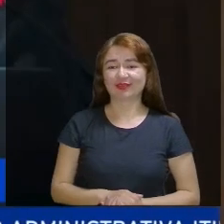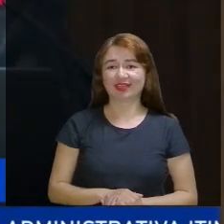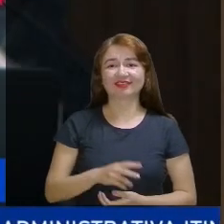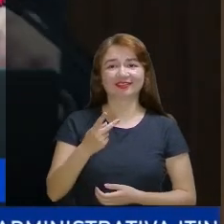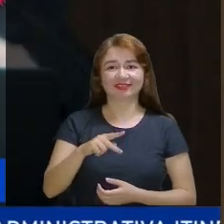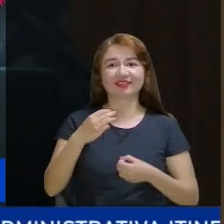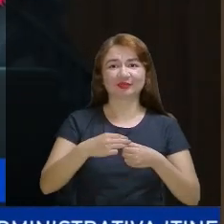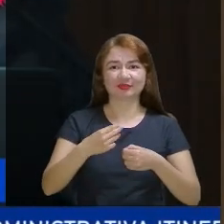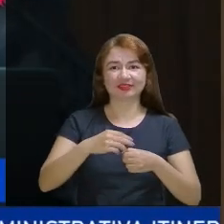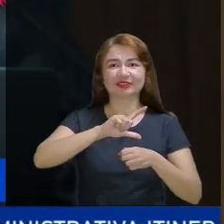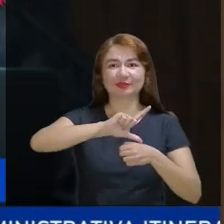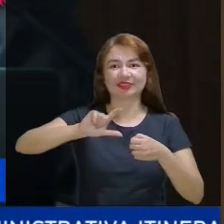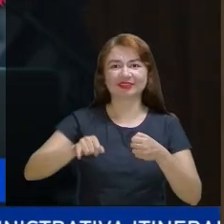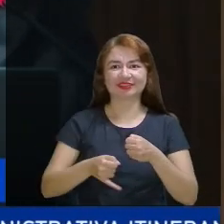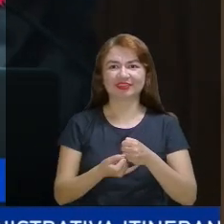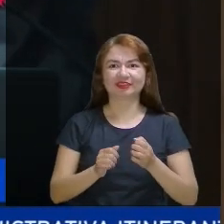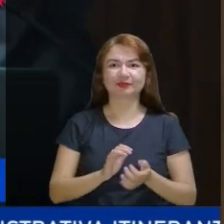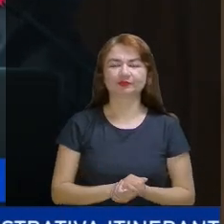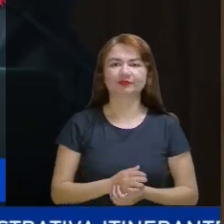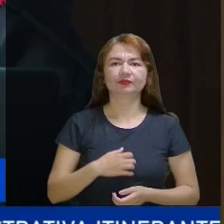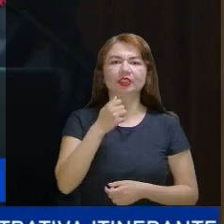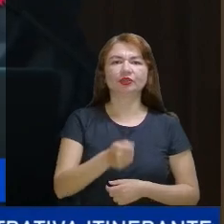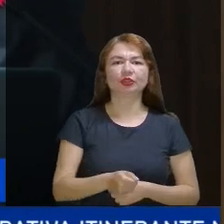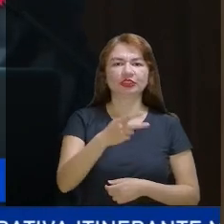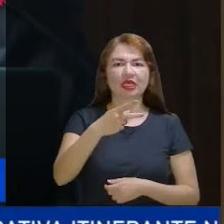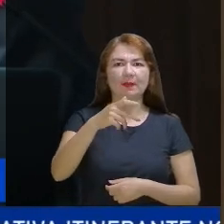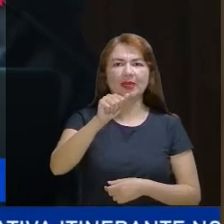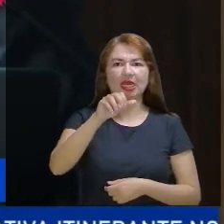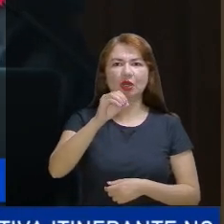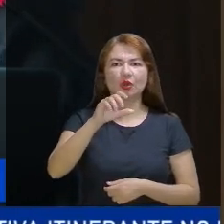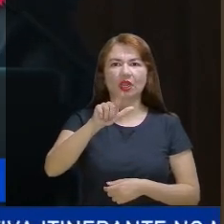João Lages. Juíza Paola Santos.